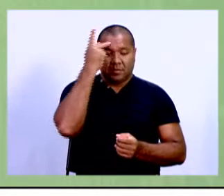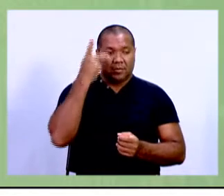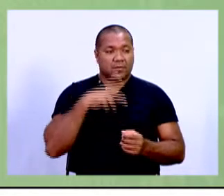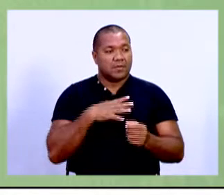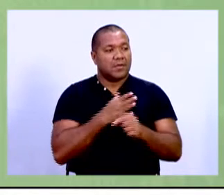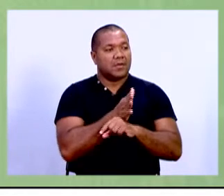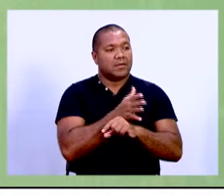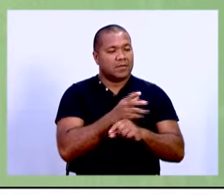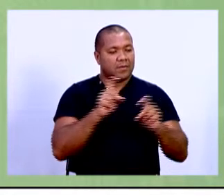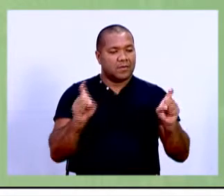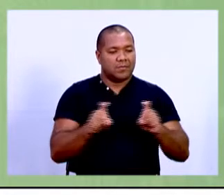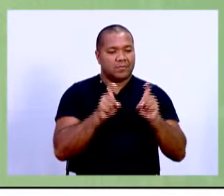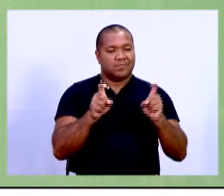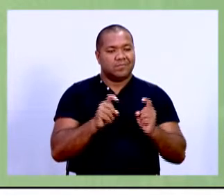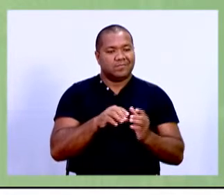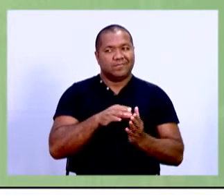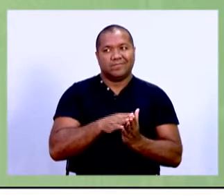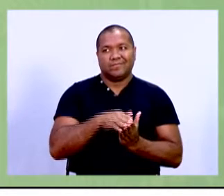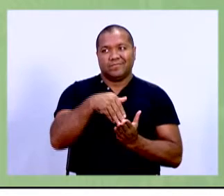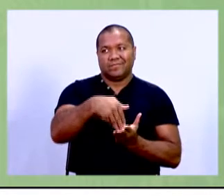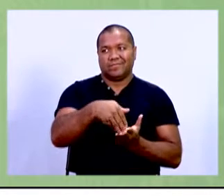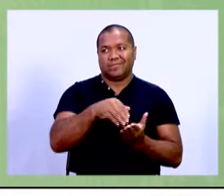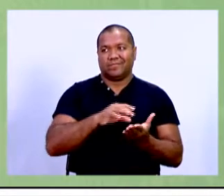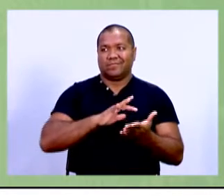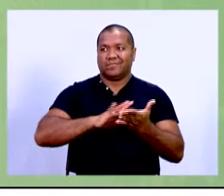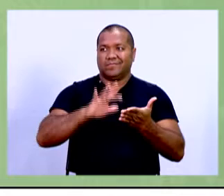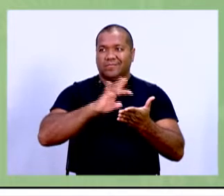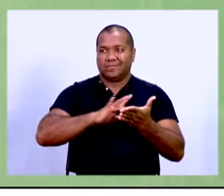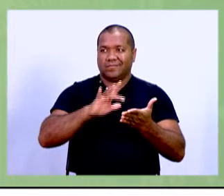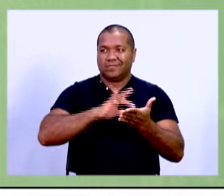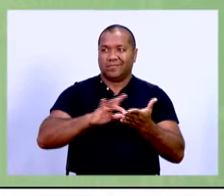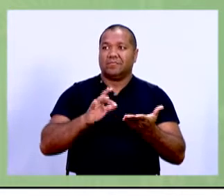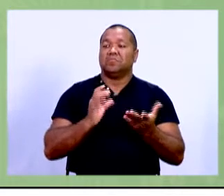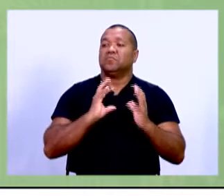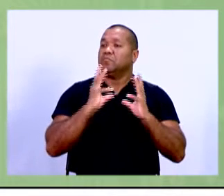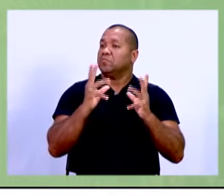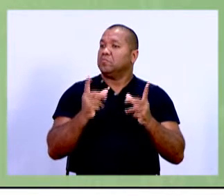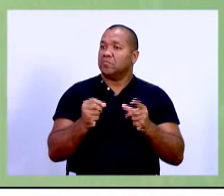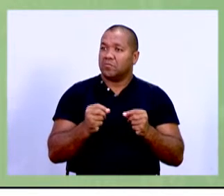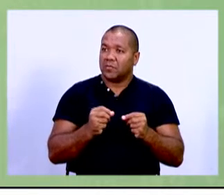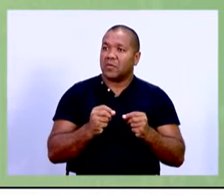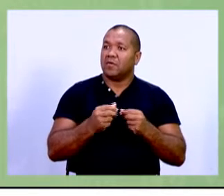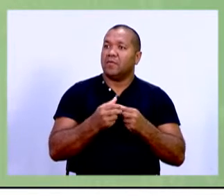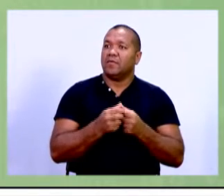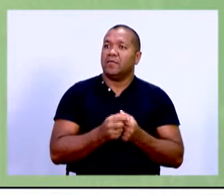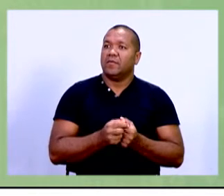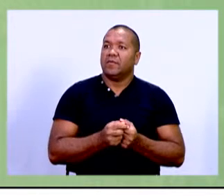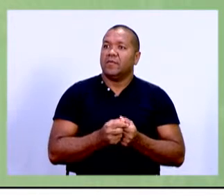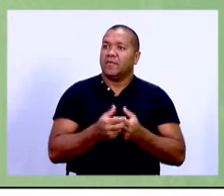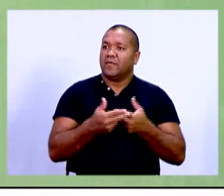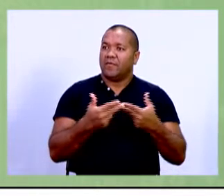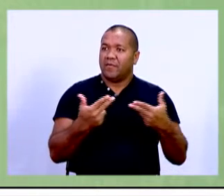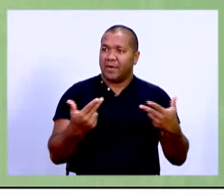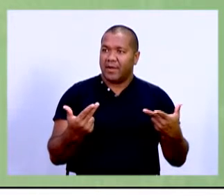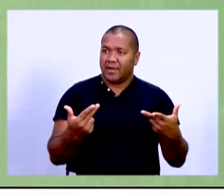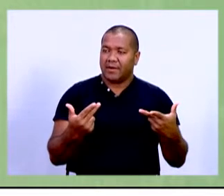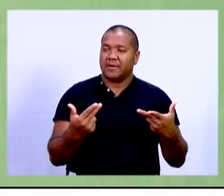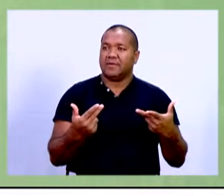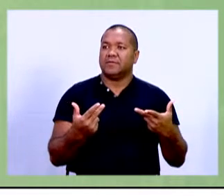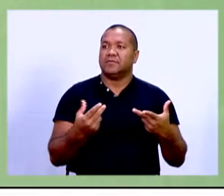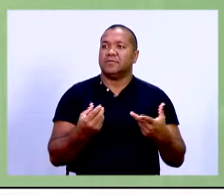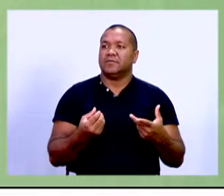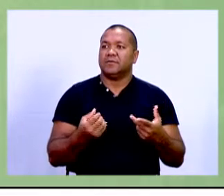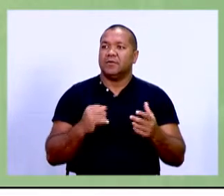PC, notebooks, tablets e smartphone. Então, eu vou ter várias